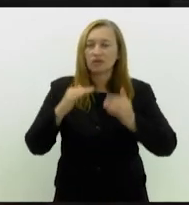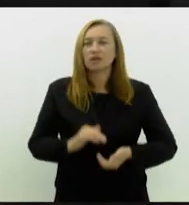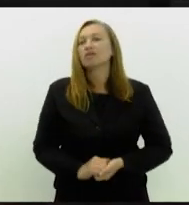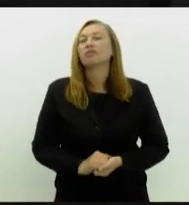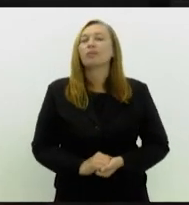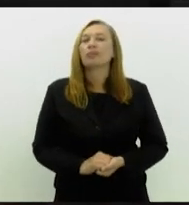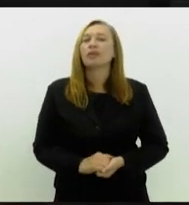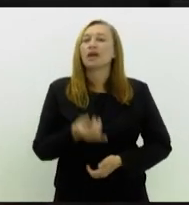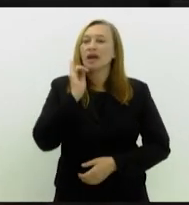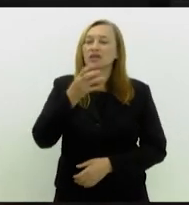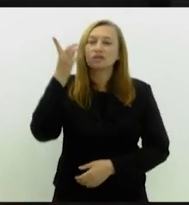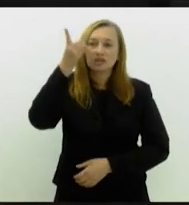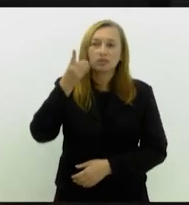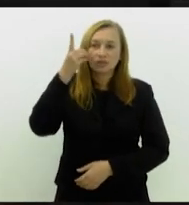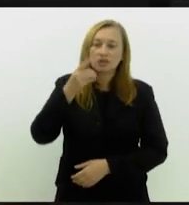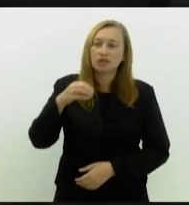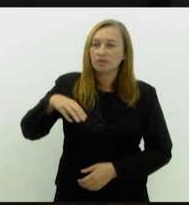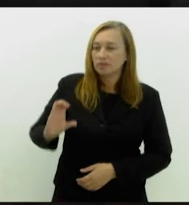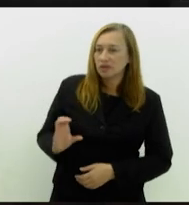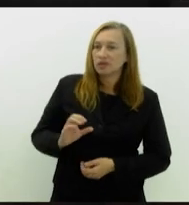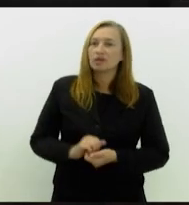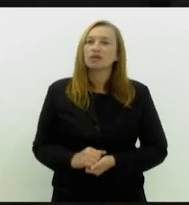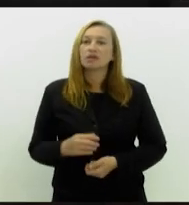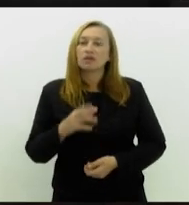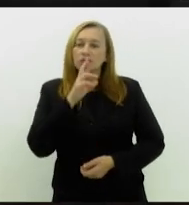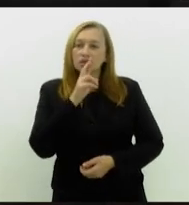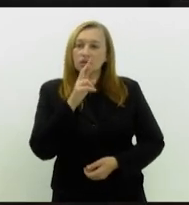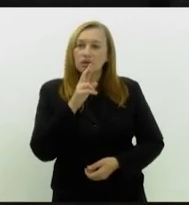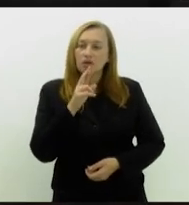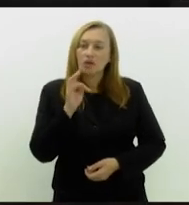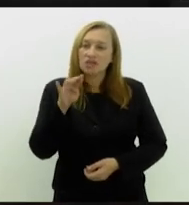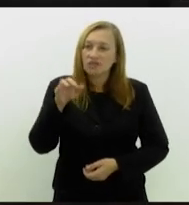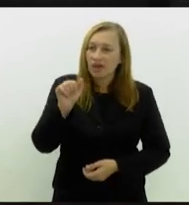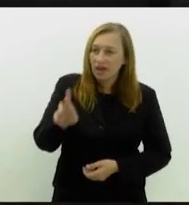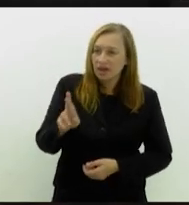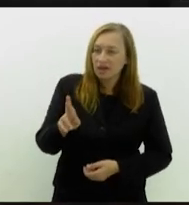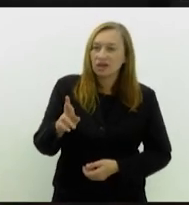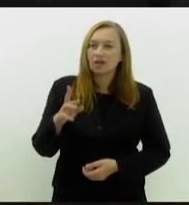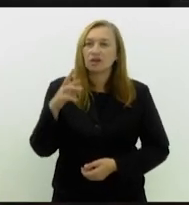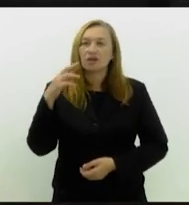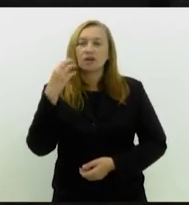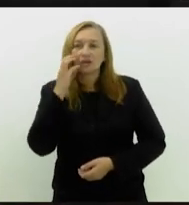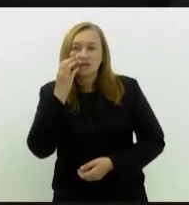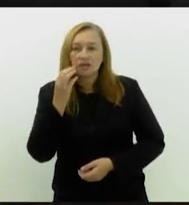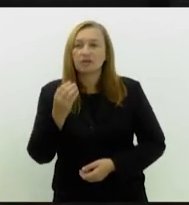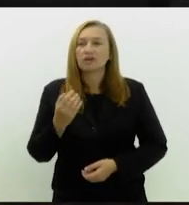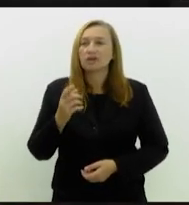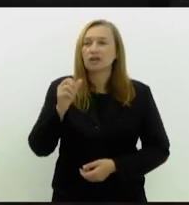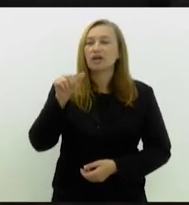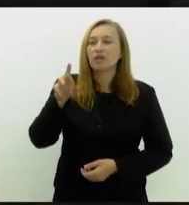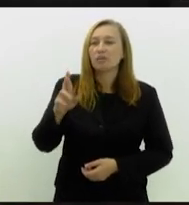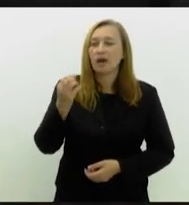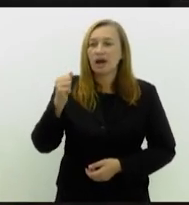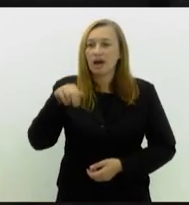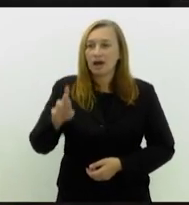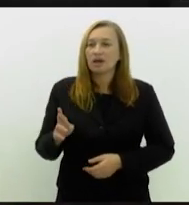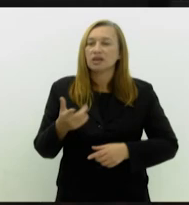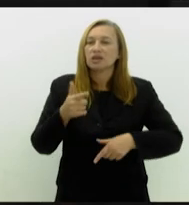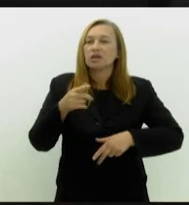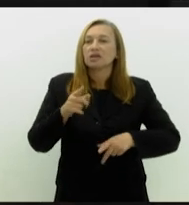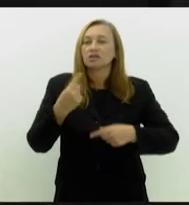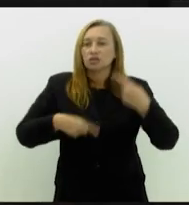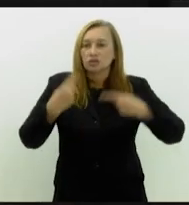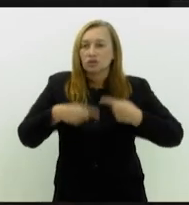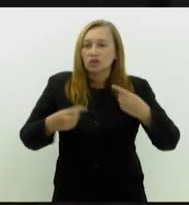favorável relatores deputado Carlos min rosenverg Reis Rosane Félix e Elmar Coelho em discussão não havendo Quem Queira discutir